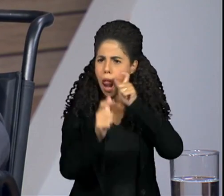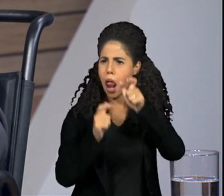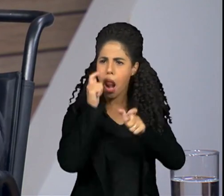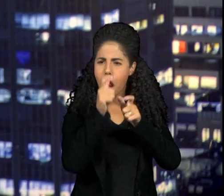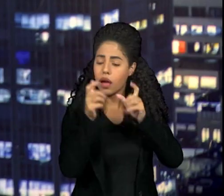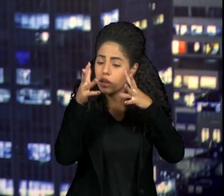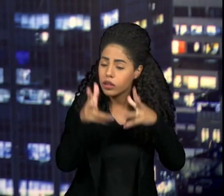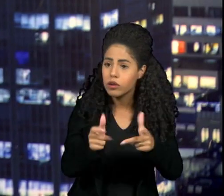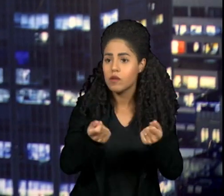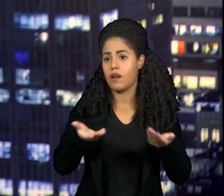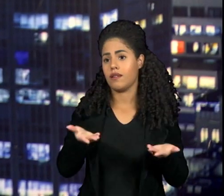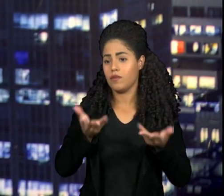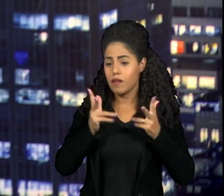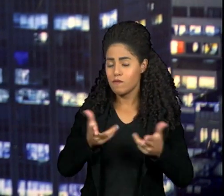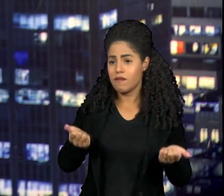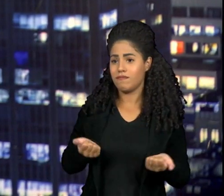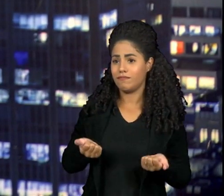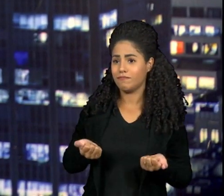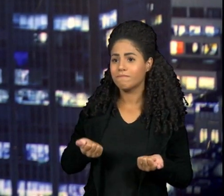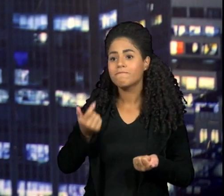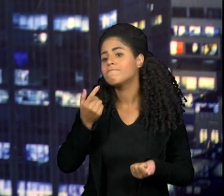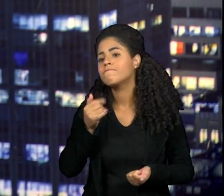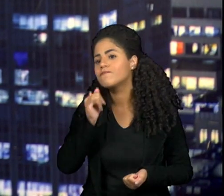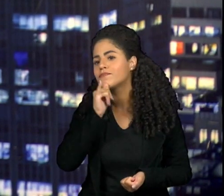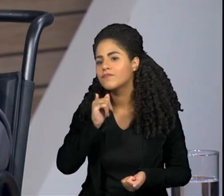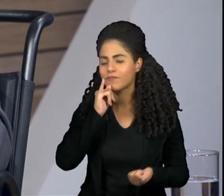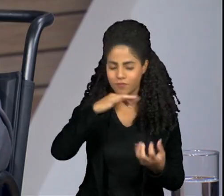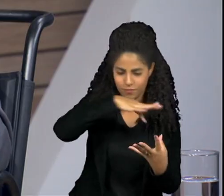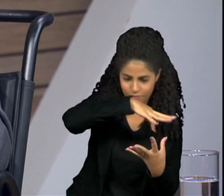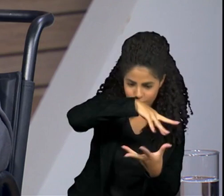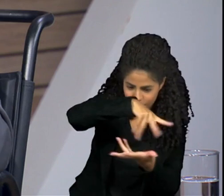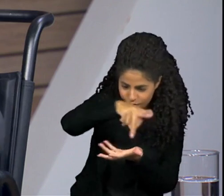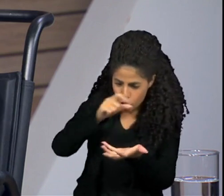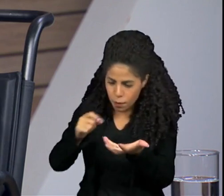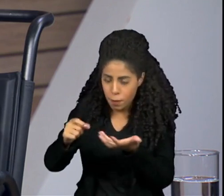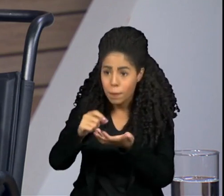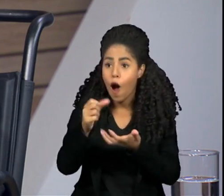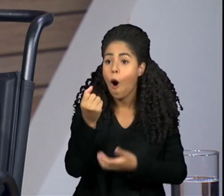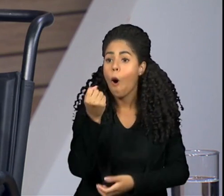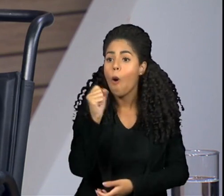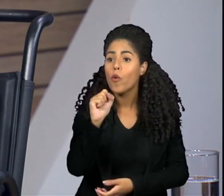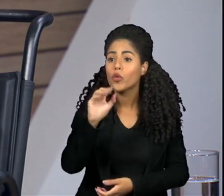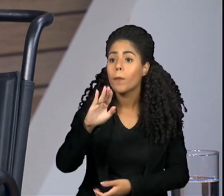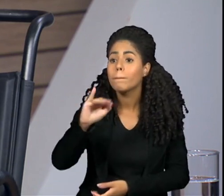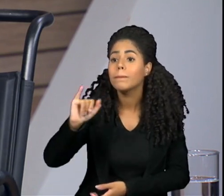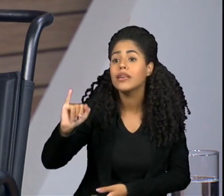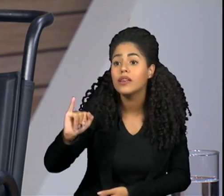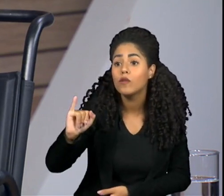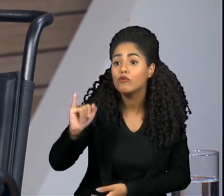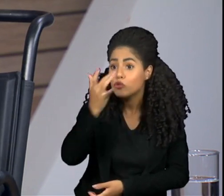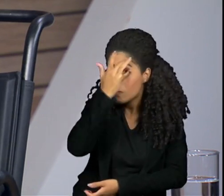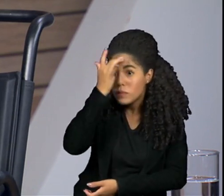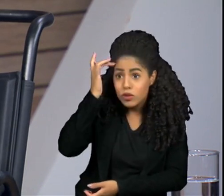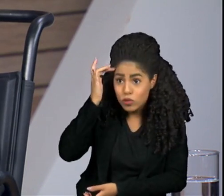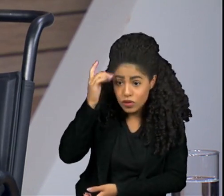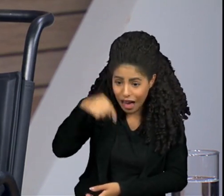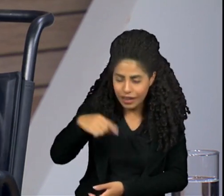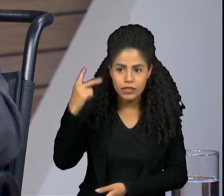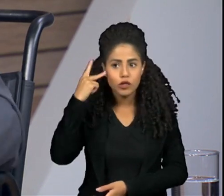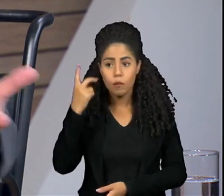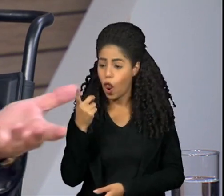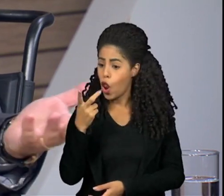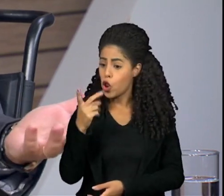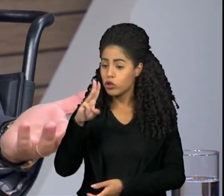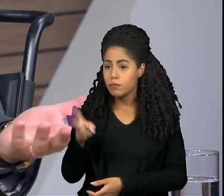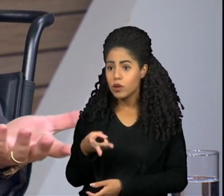hiperpopulações. Nós vivemos hoje num mundo que ultrapassou 8 bilhões de pessoas. Somente aqui em São Paulo são mais de 12 milhões de pessoas.